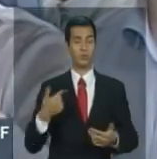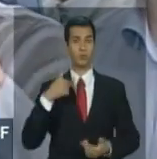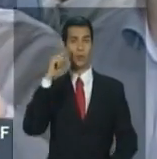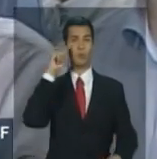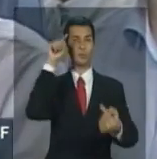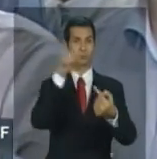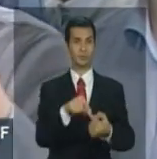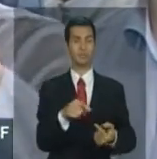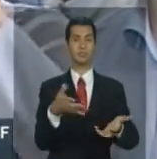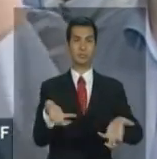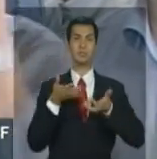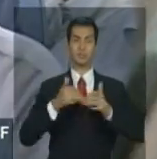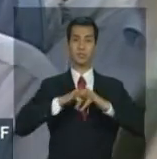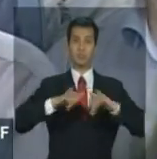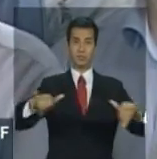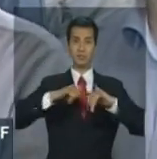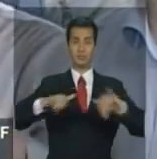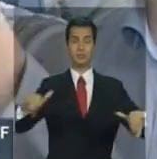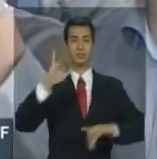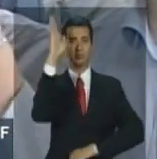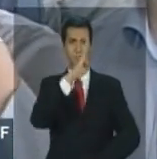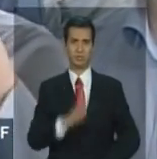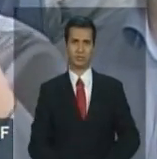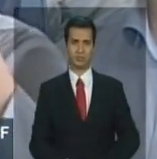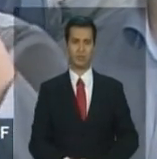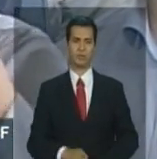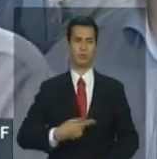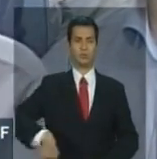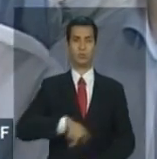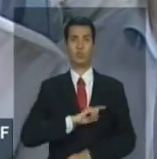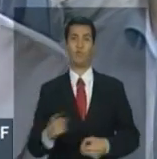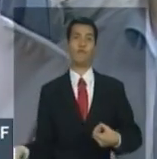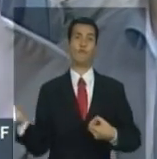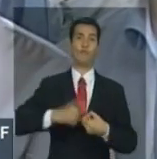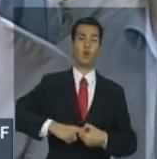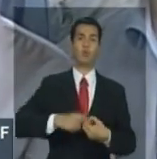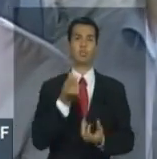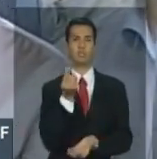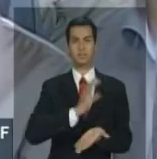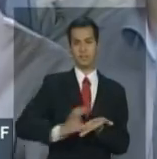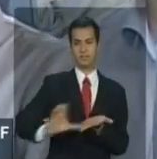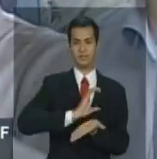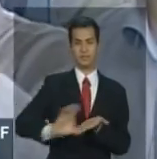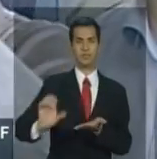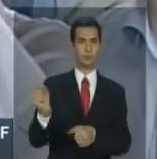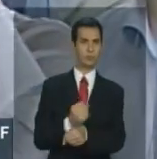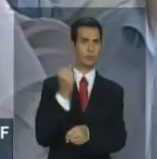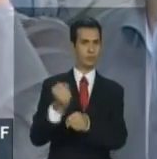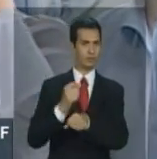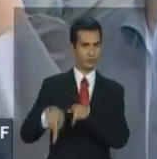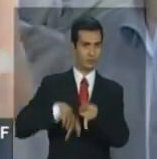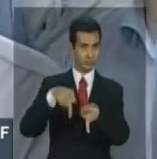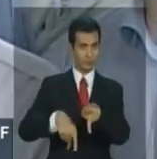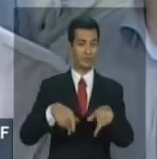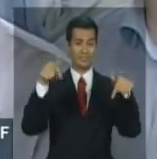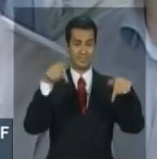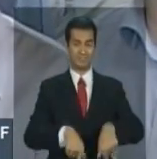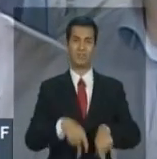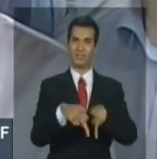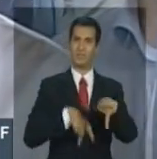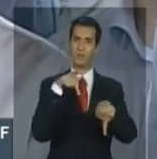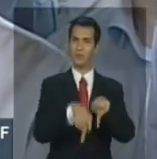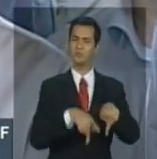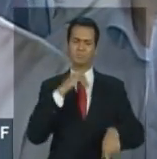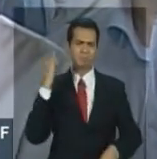objetivo, eu quero alertar o Brasil que nós voltamos a investir em ferrovia, que essa ferrovia é crucial para esse